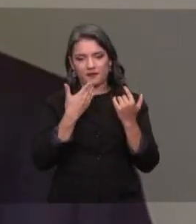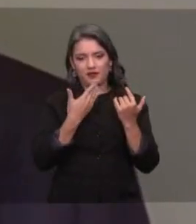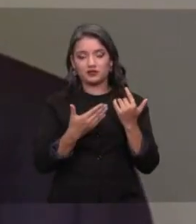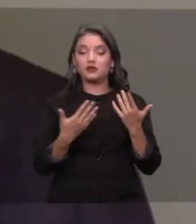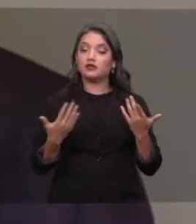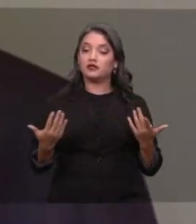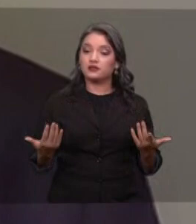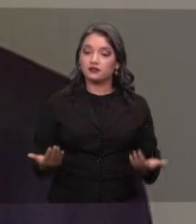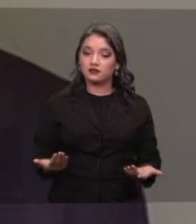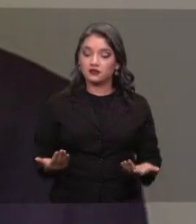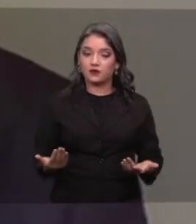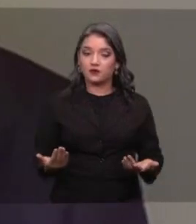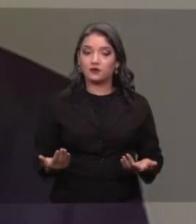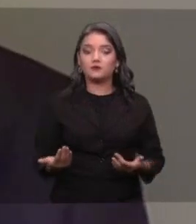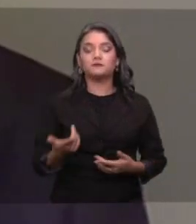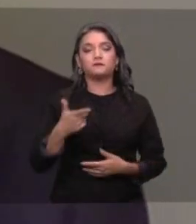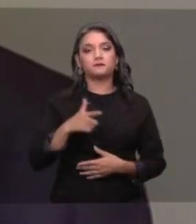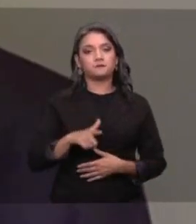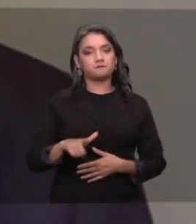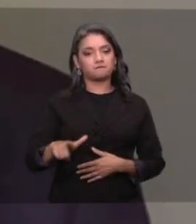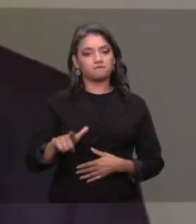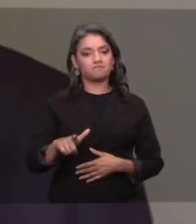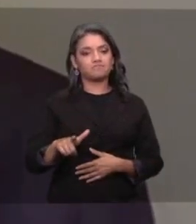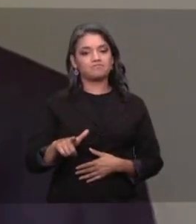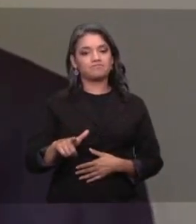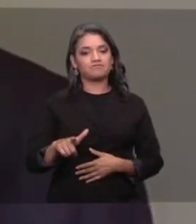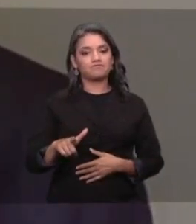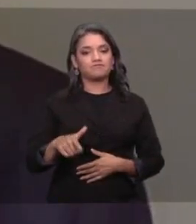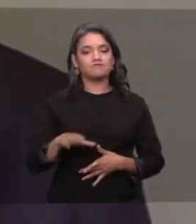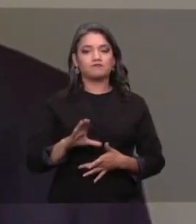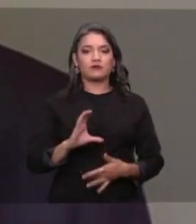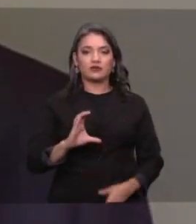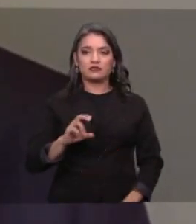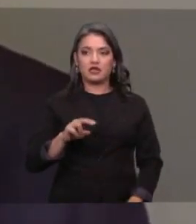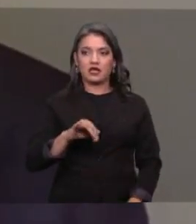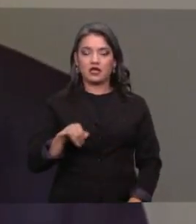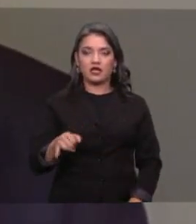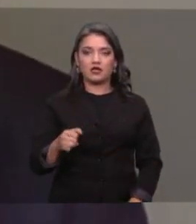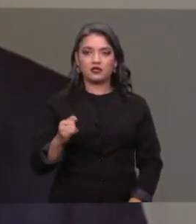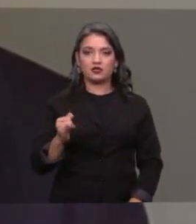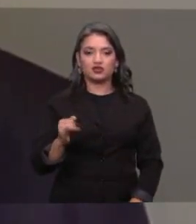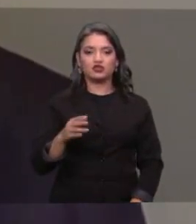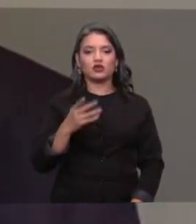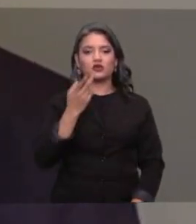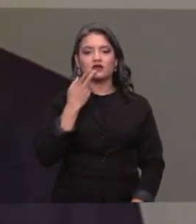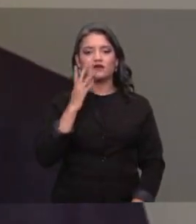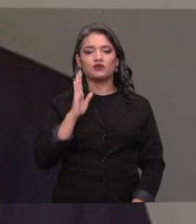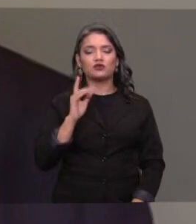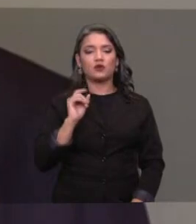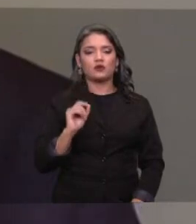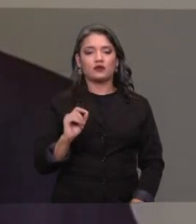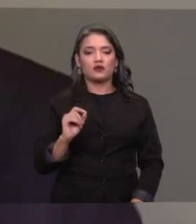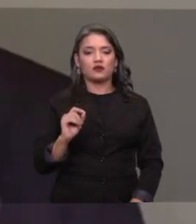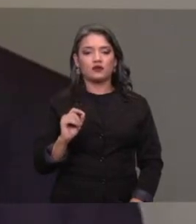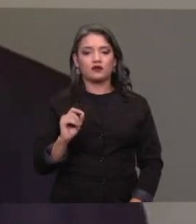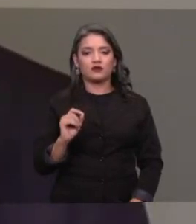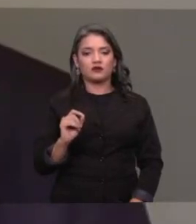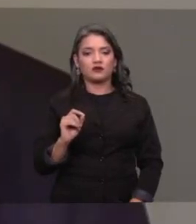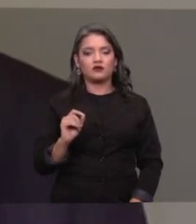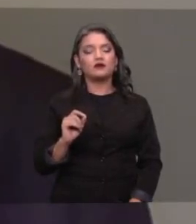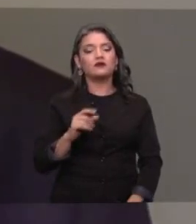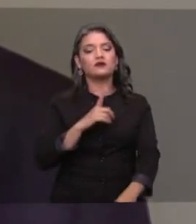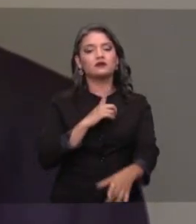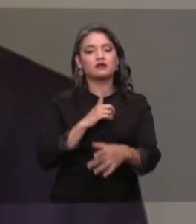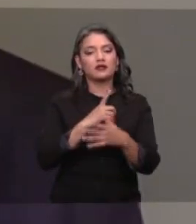sentido, aliás, de novo, a manifestação do próprio Conselho Nacional de Justiça, no sentido de que a consolidação dessa